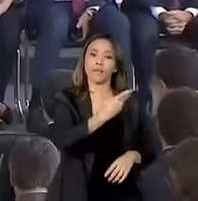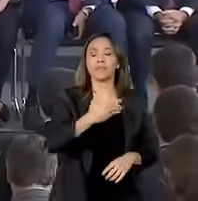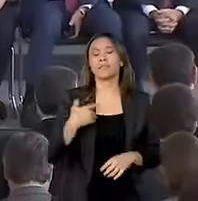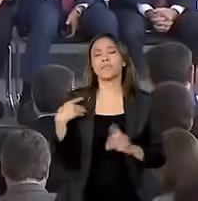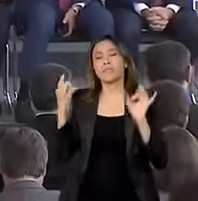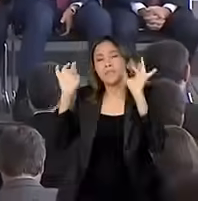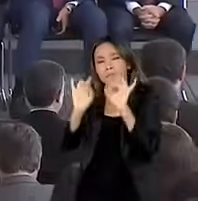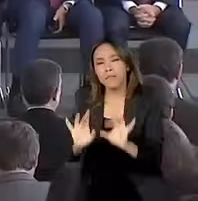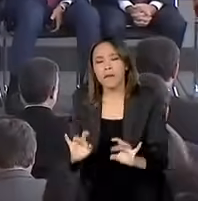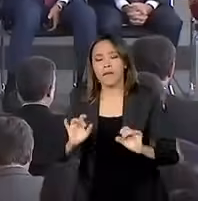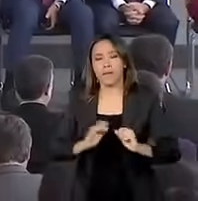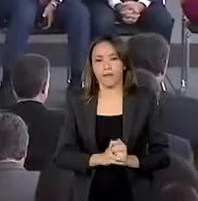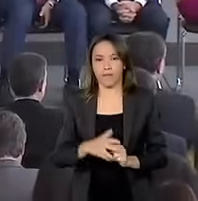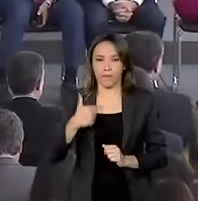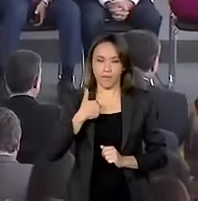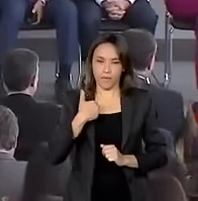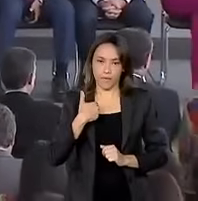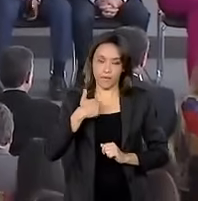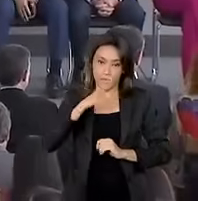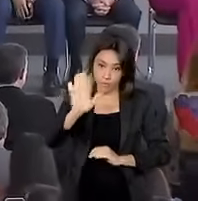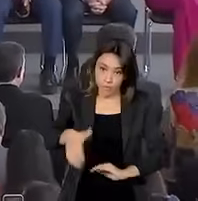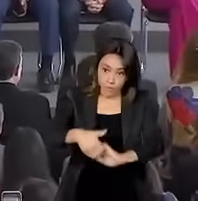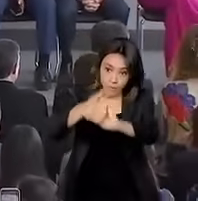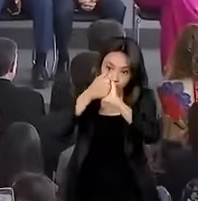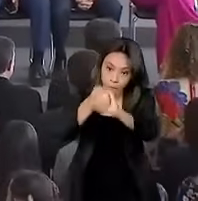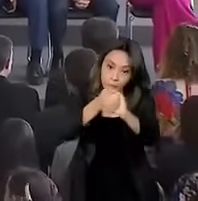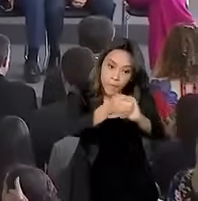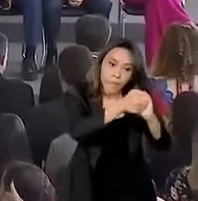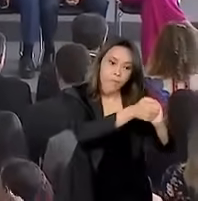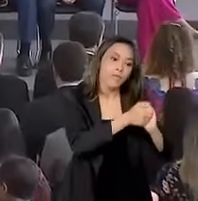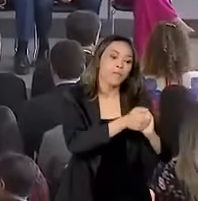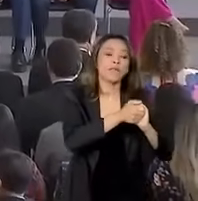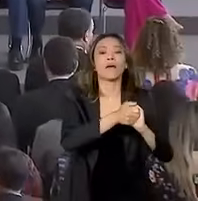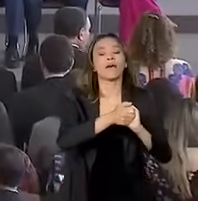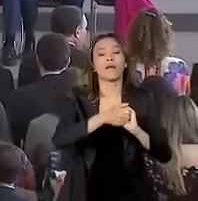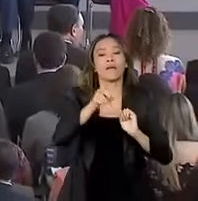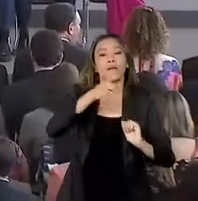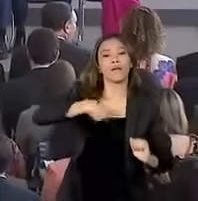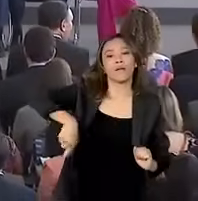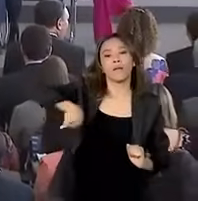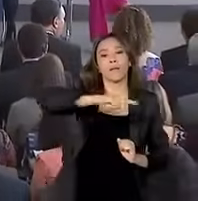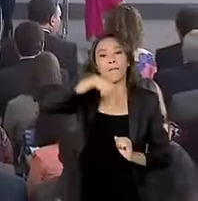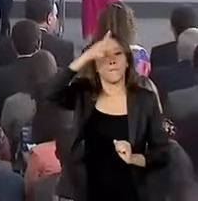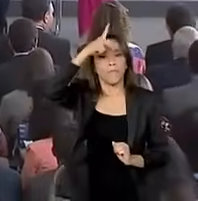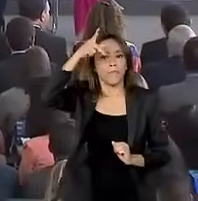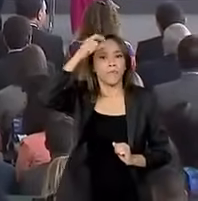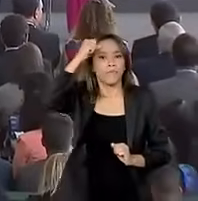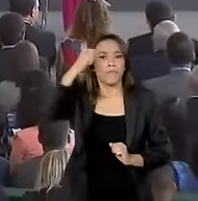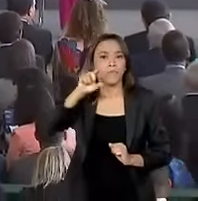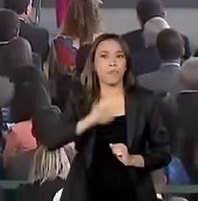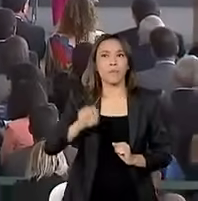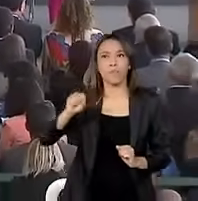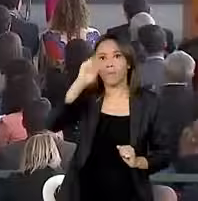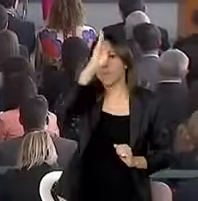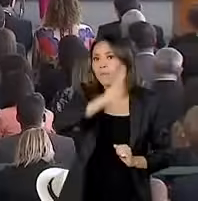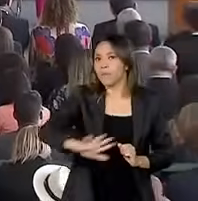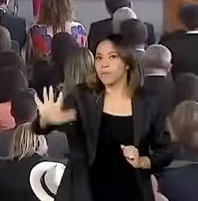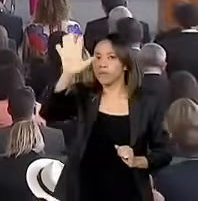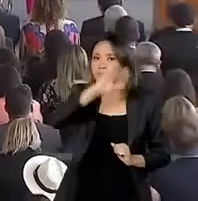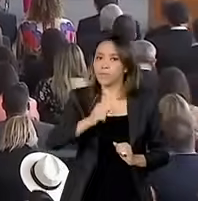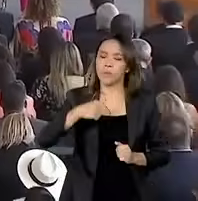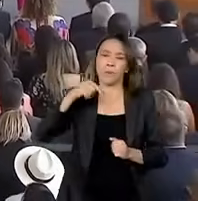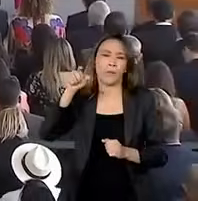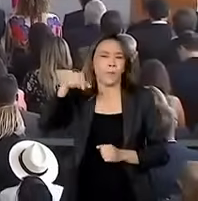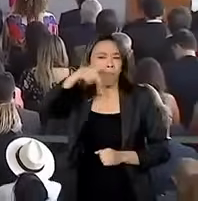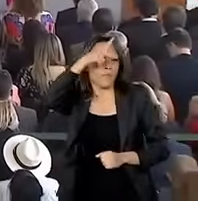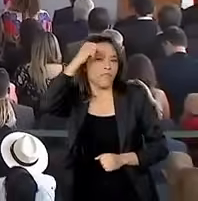especial, eu gostaria de cumprimentar os nossos prefeitos deste país, prefeitos, vereadores,